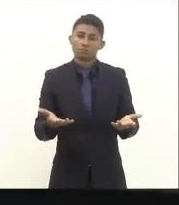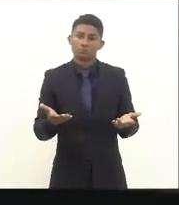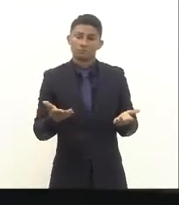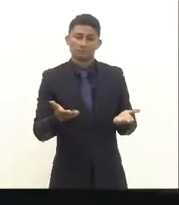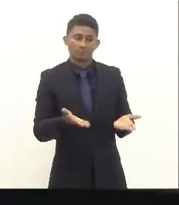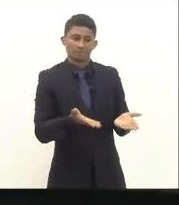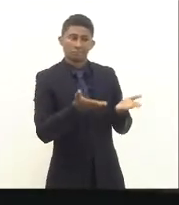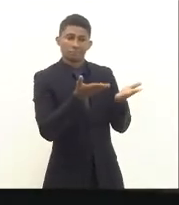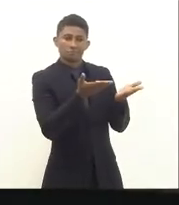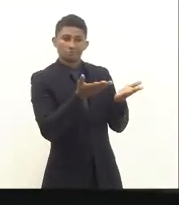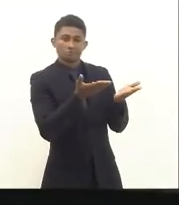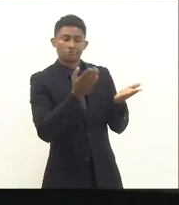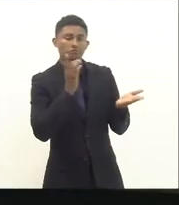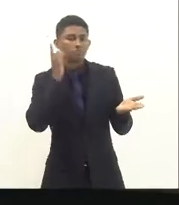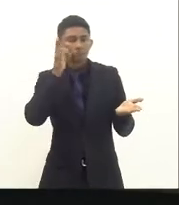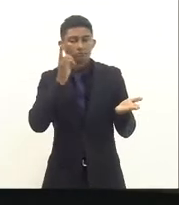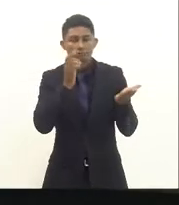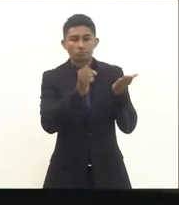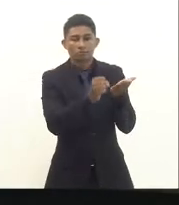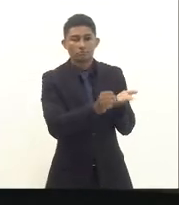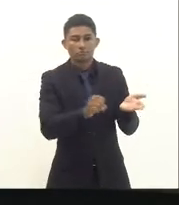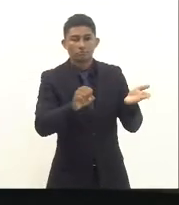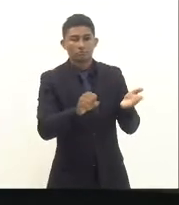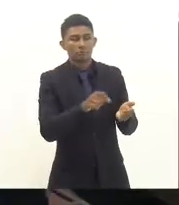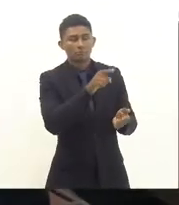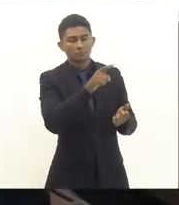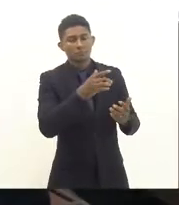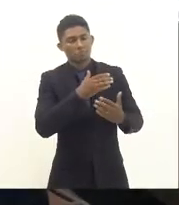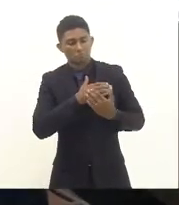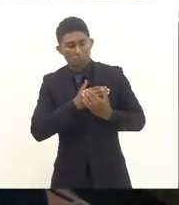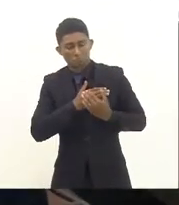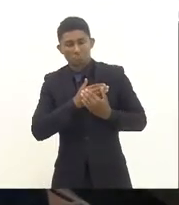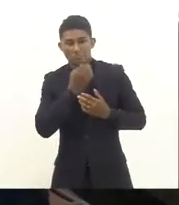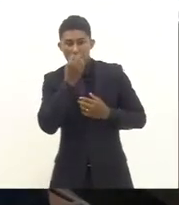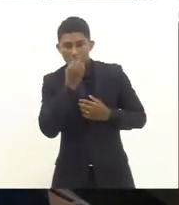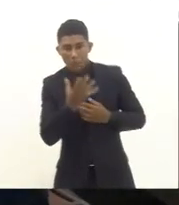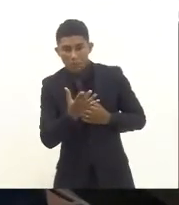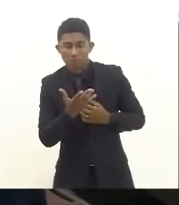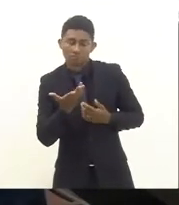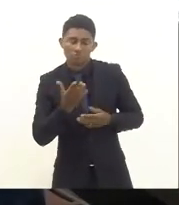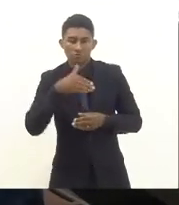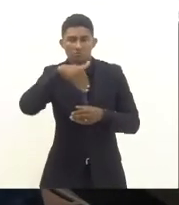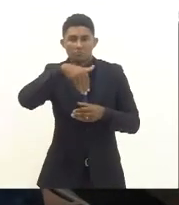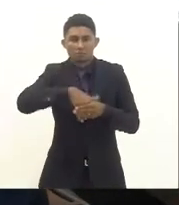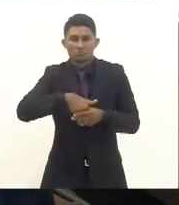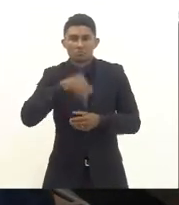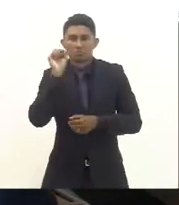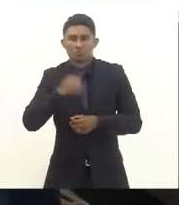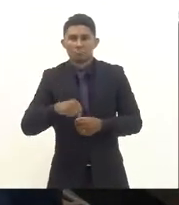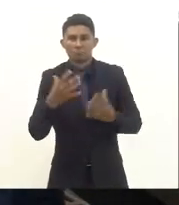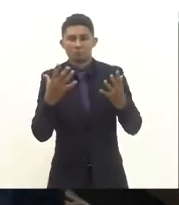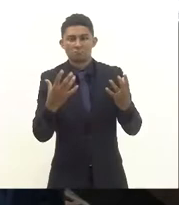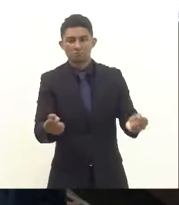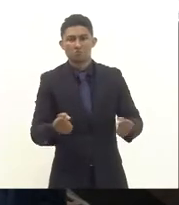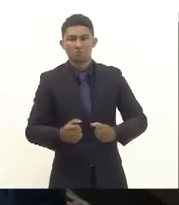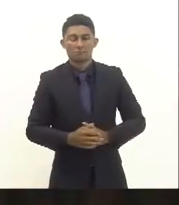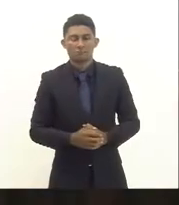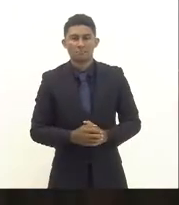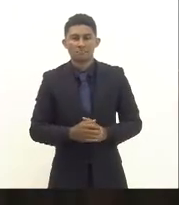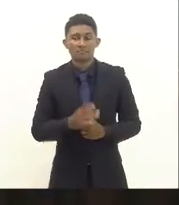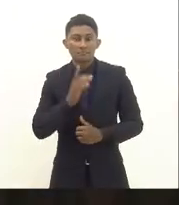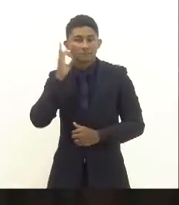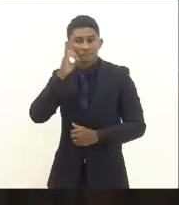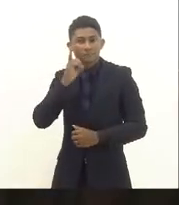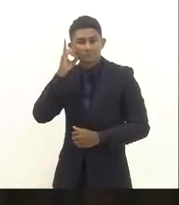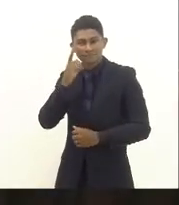eu Deputado Malafaia é benevolente eu volto favoravelmente pela